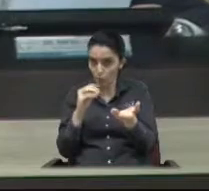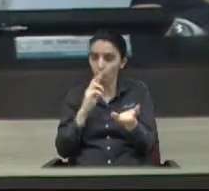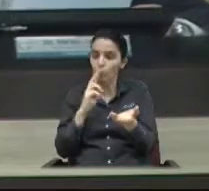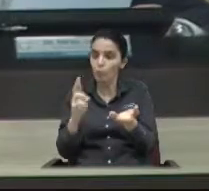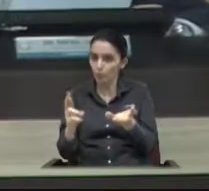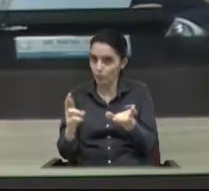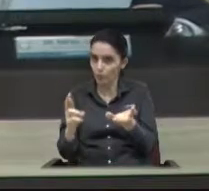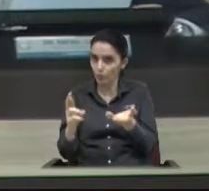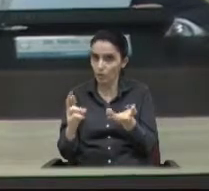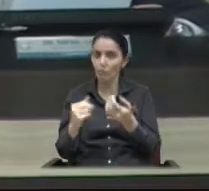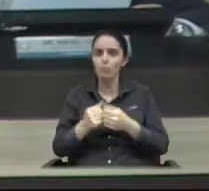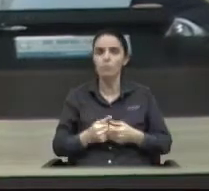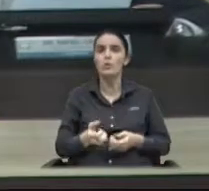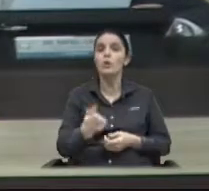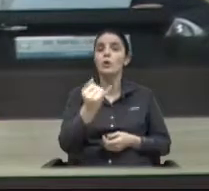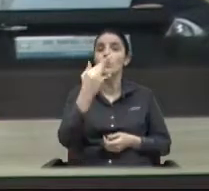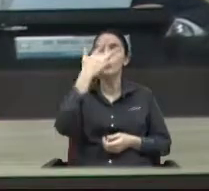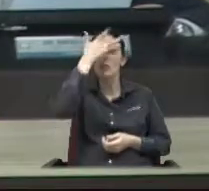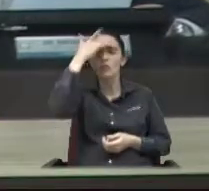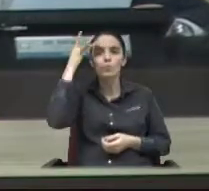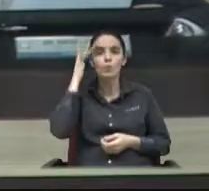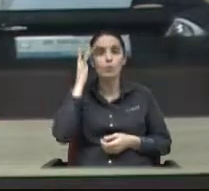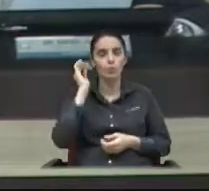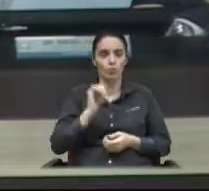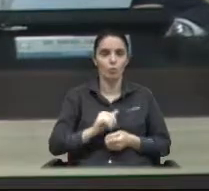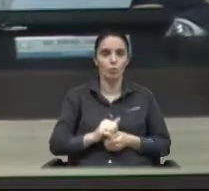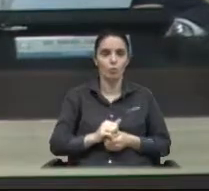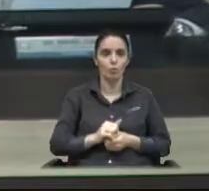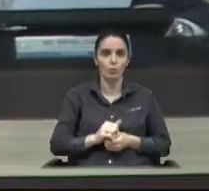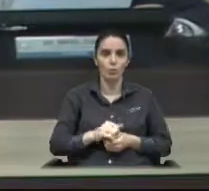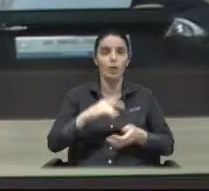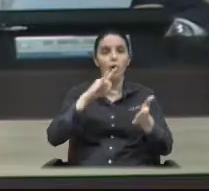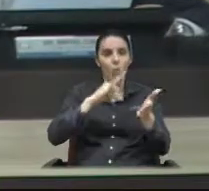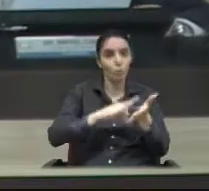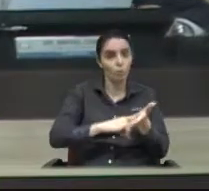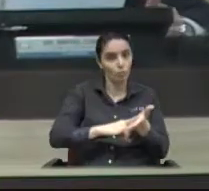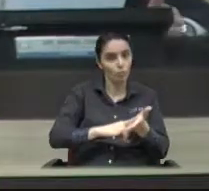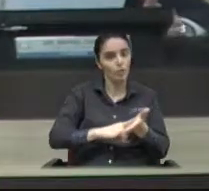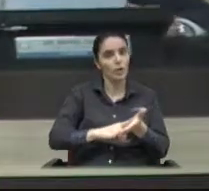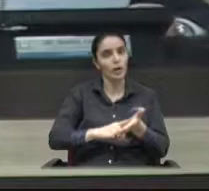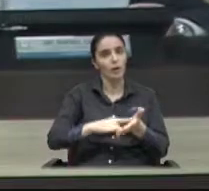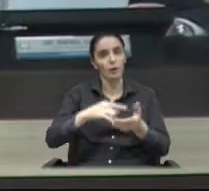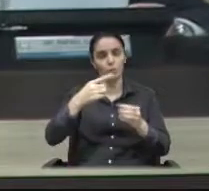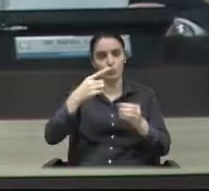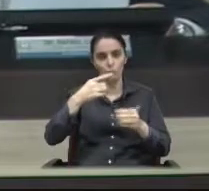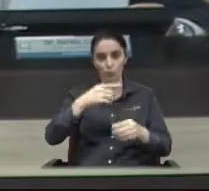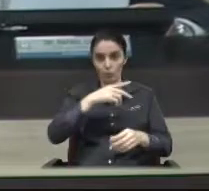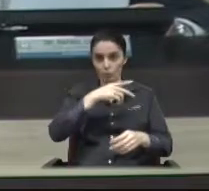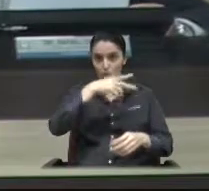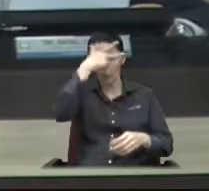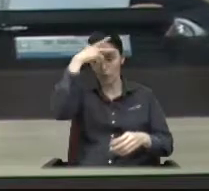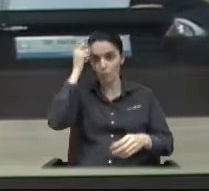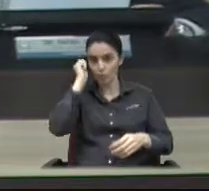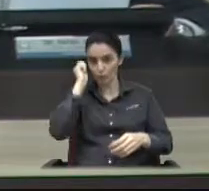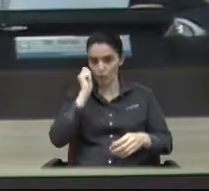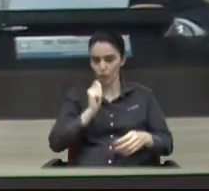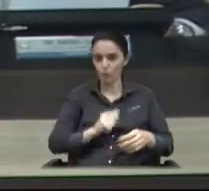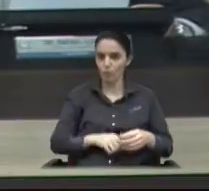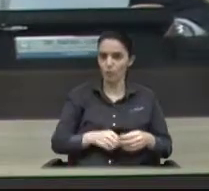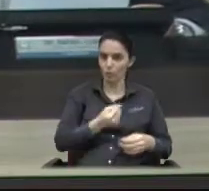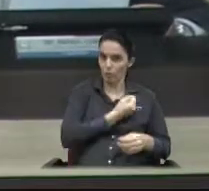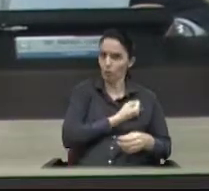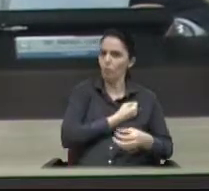enquanto as merendeiras são neste momento contratadas pela prefeitura municipal de limeira esse número é suficiente